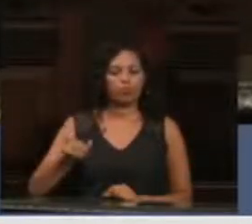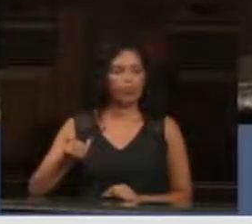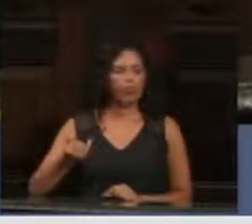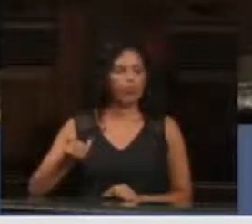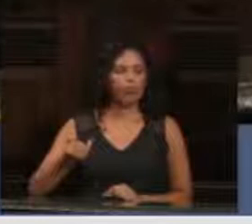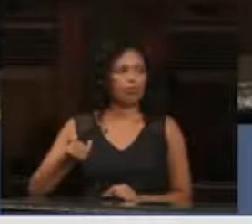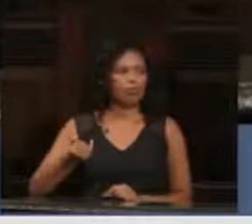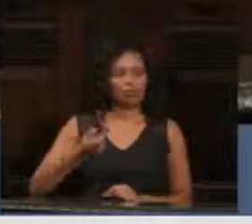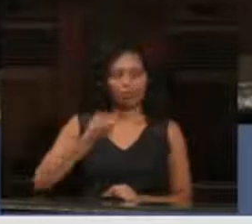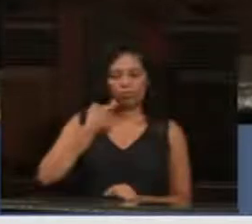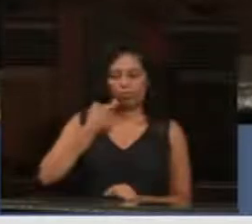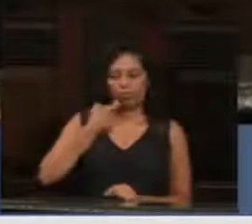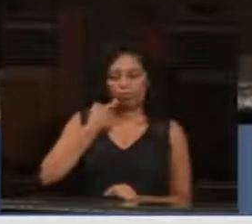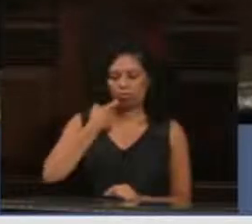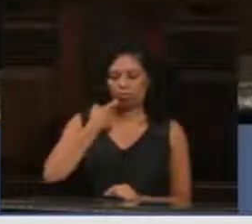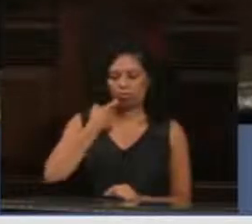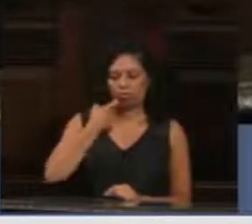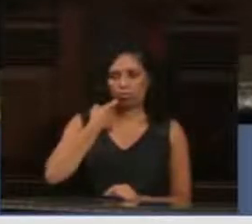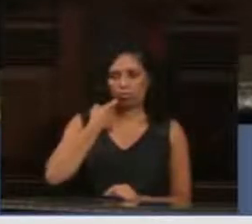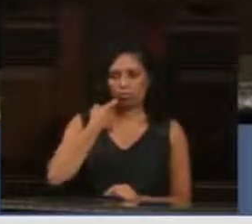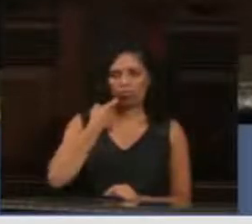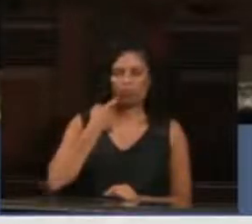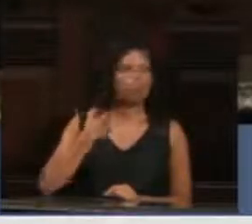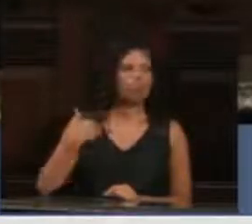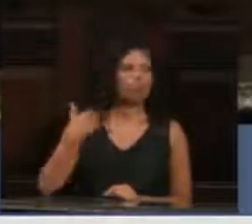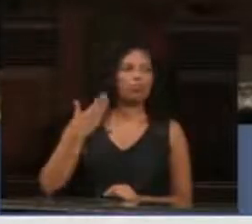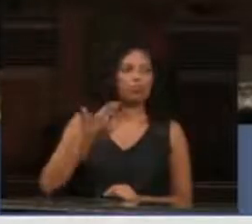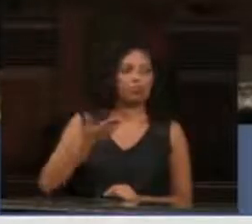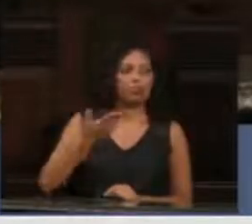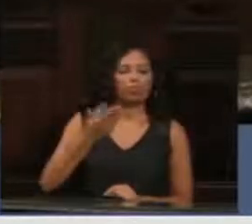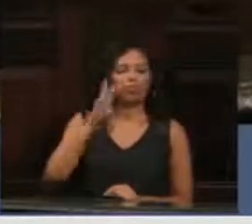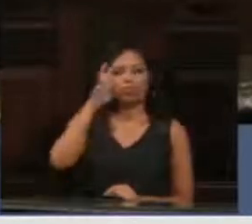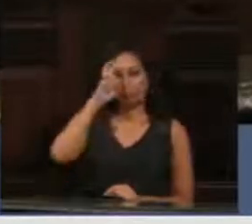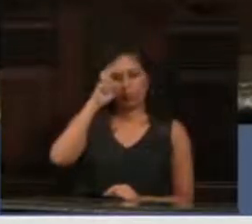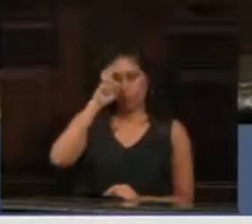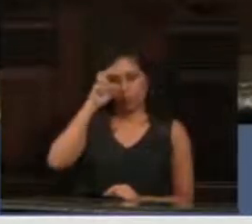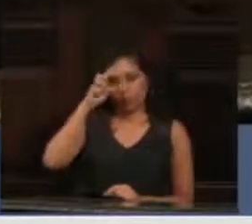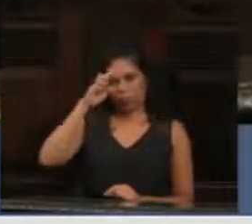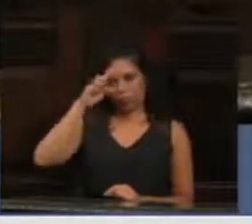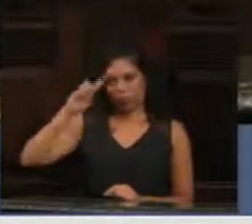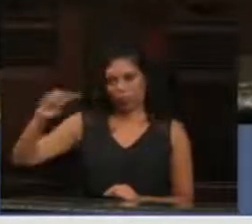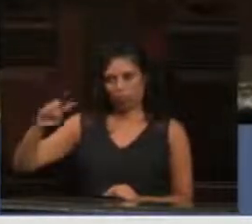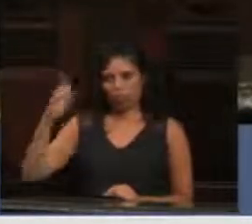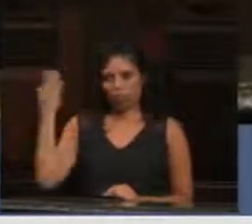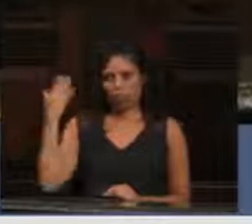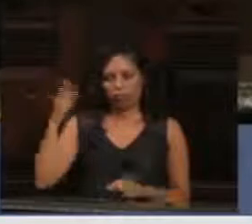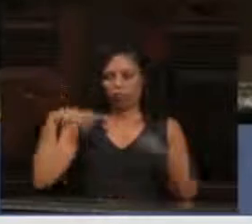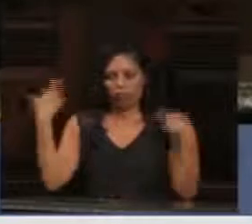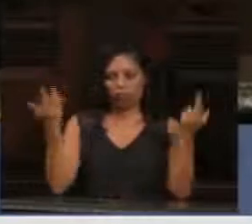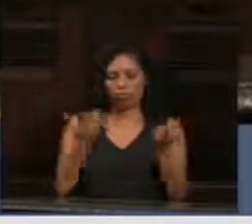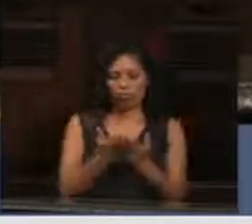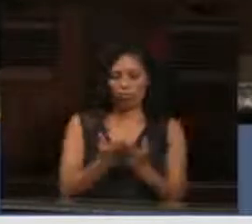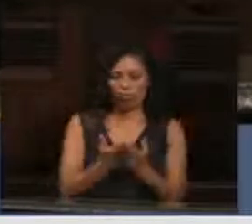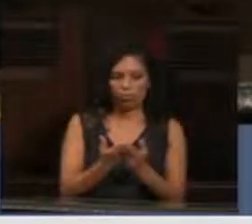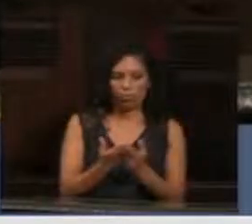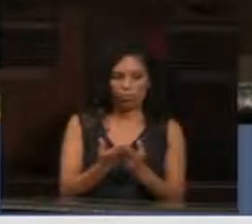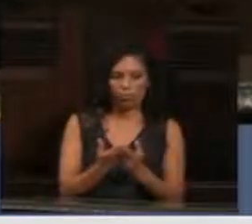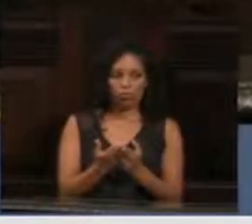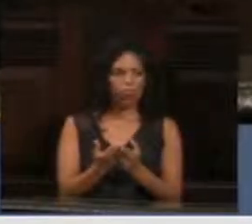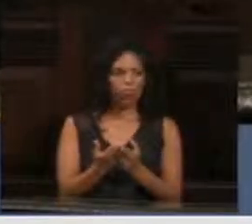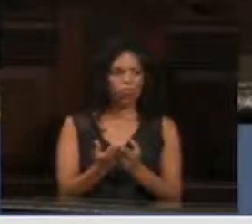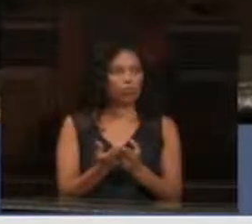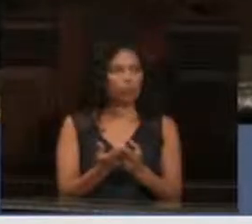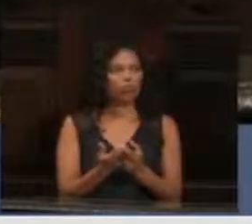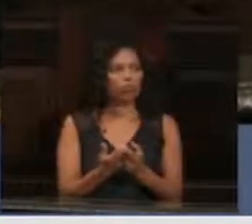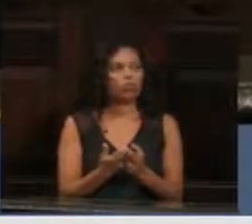na verdade, na sexta-feira, 15 de março, eu tive a oportunidade na quinta-feira da semana passada, numa audiência pública que aconteceu aqui